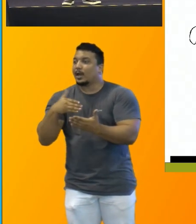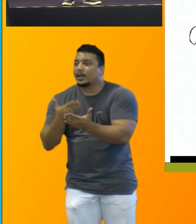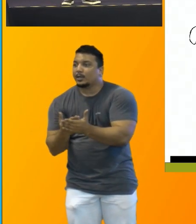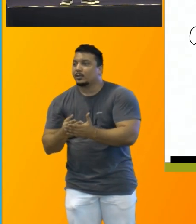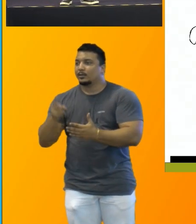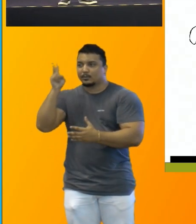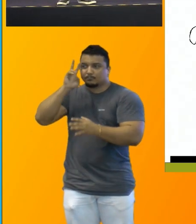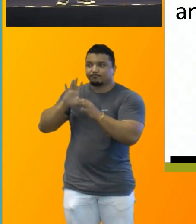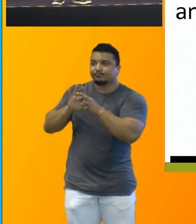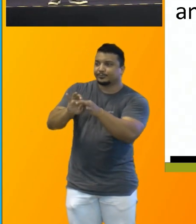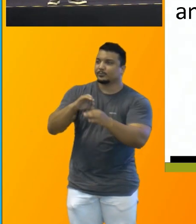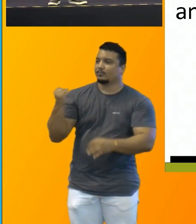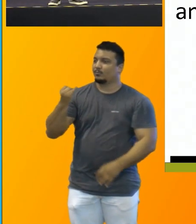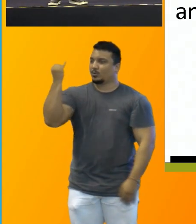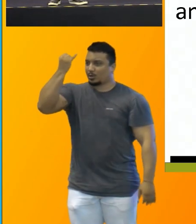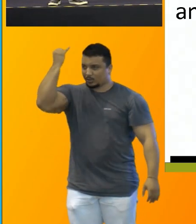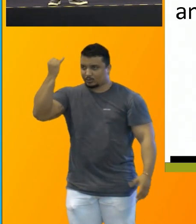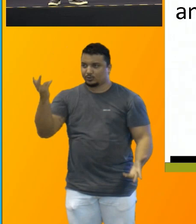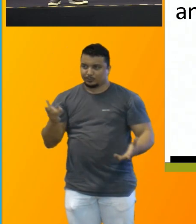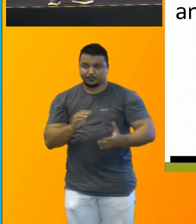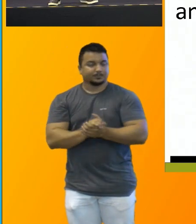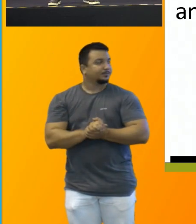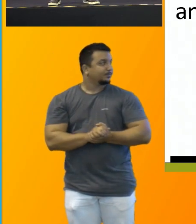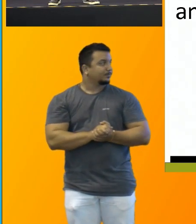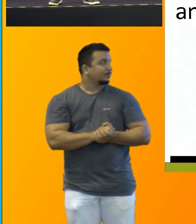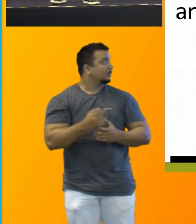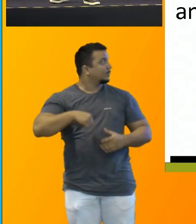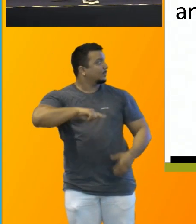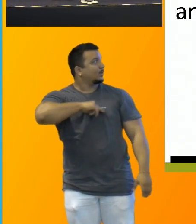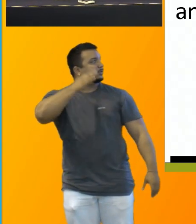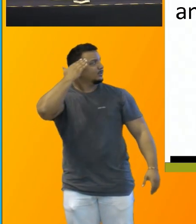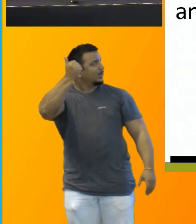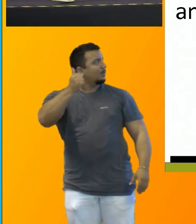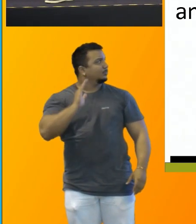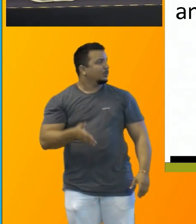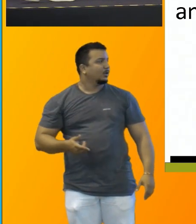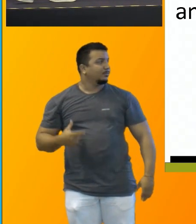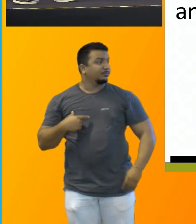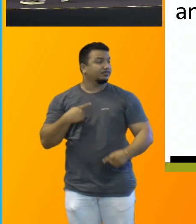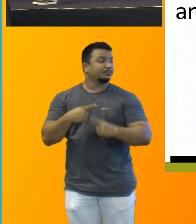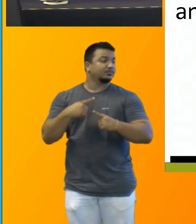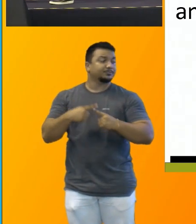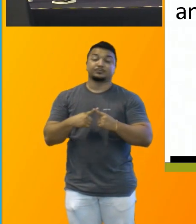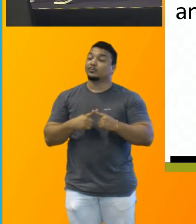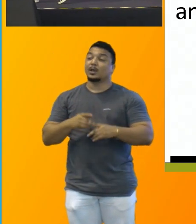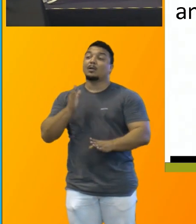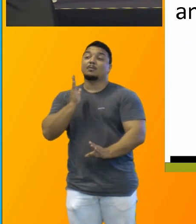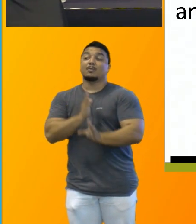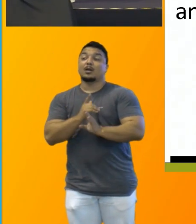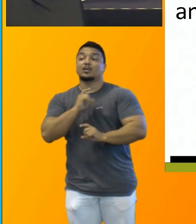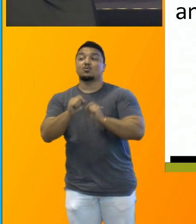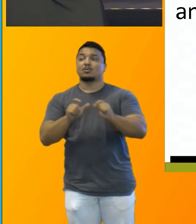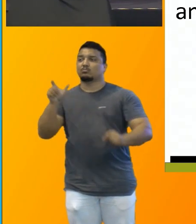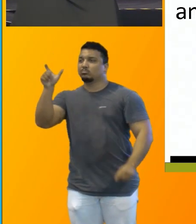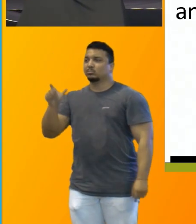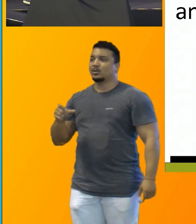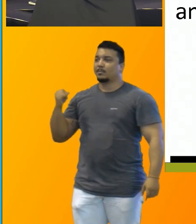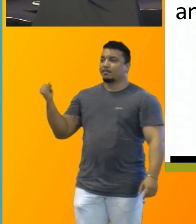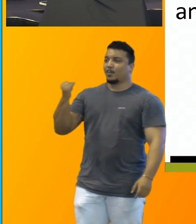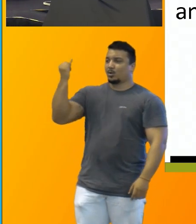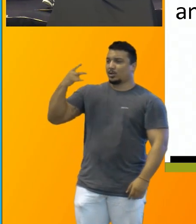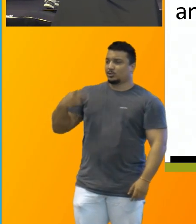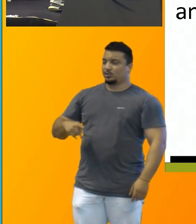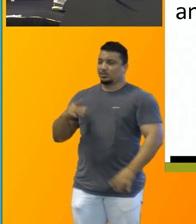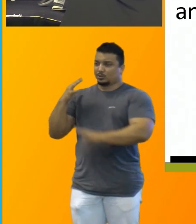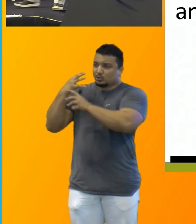mais importantes. Mas vamos lá, nós já sabemos por que estudar Vargas. Porque ele é um dos personagens mais importantes da